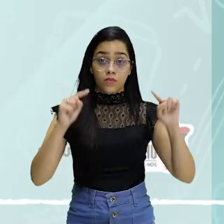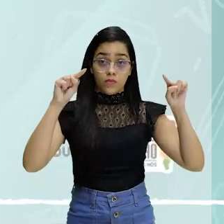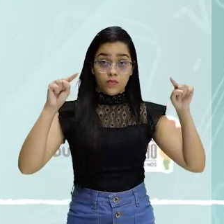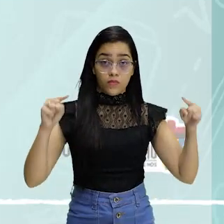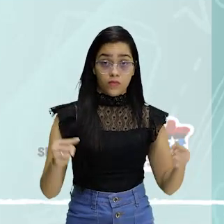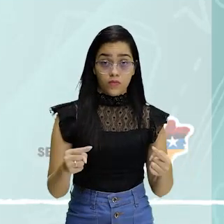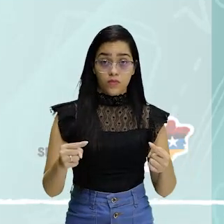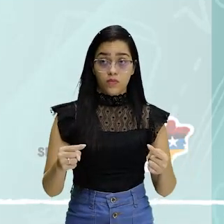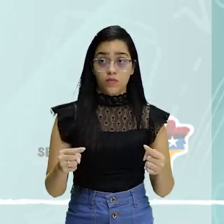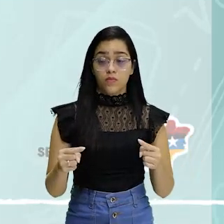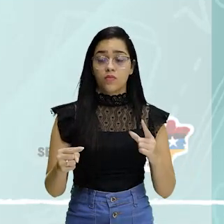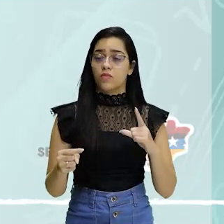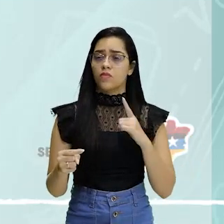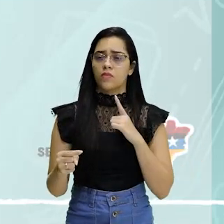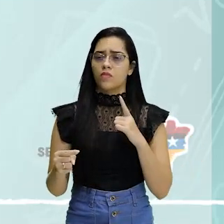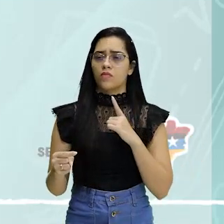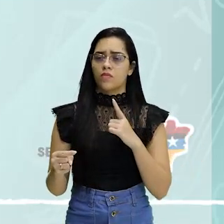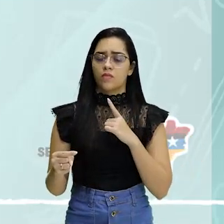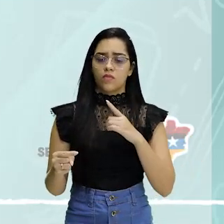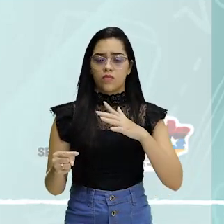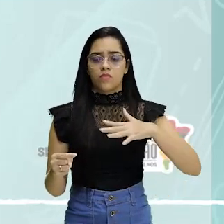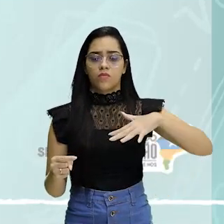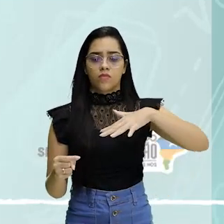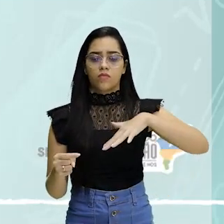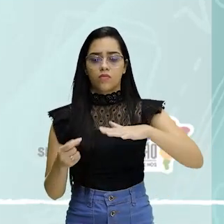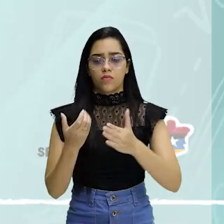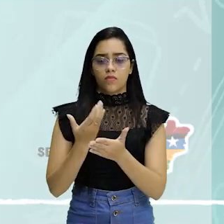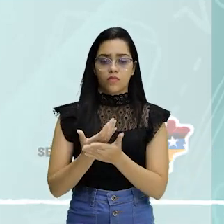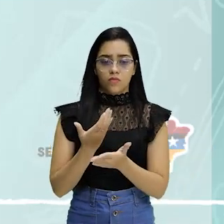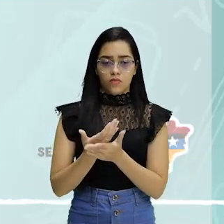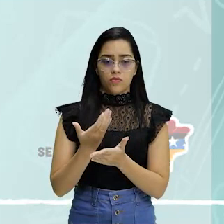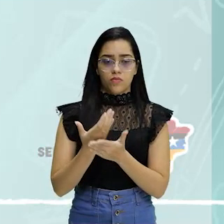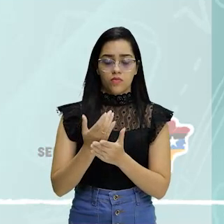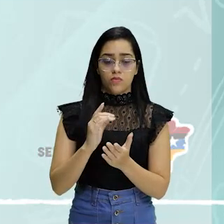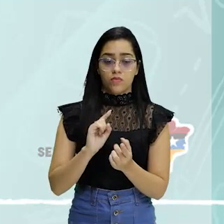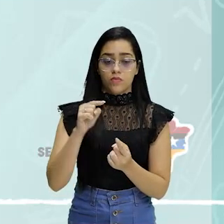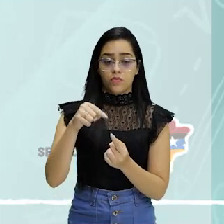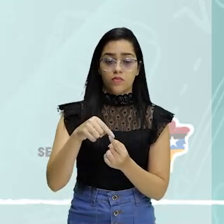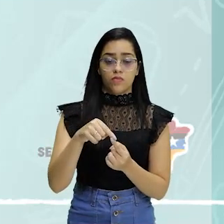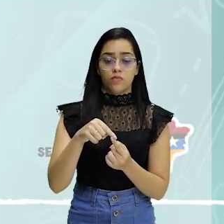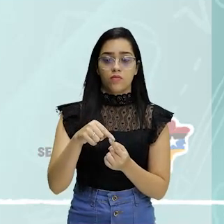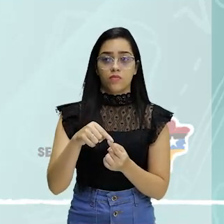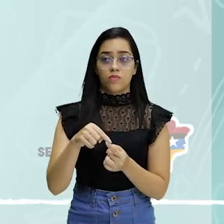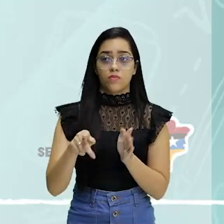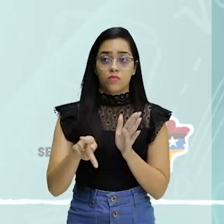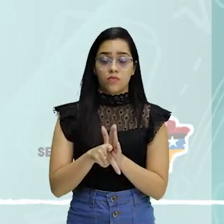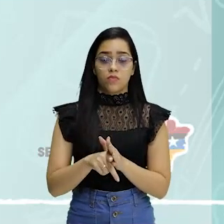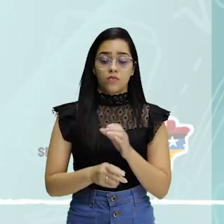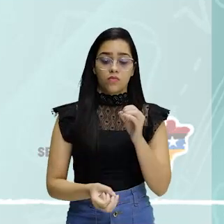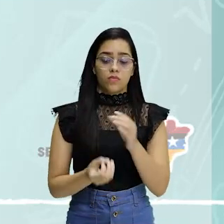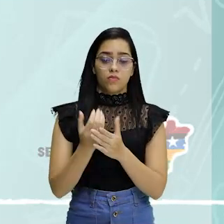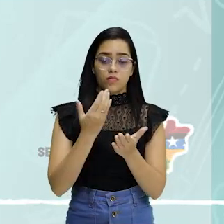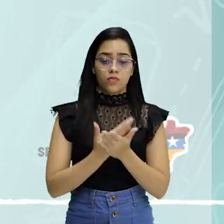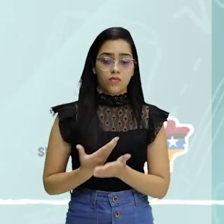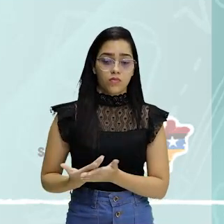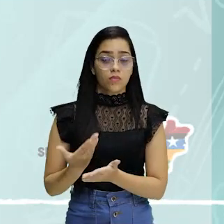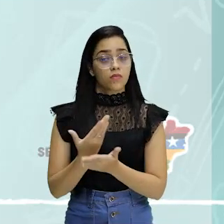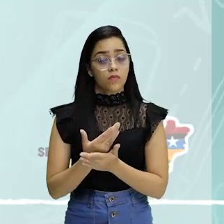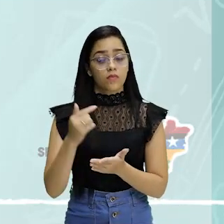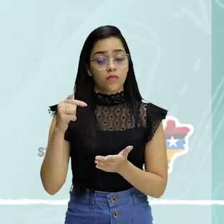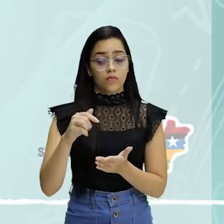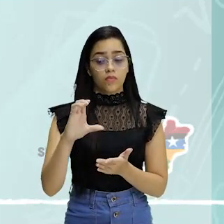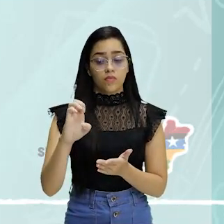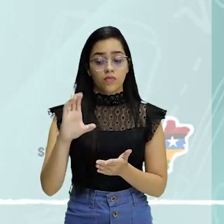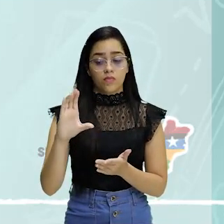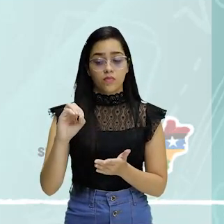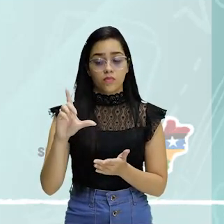parêntese, essa área de estudo aqui, esse é o objeto de estudo da ecologia. A ecologia,